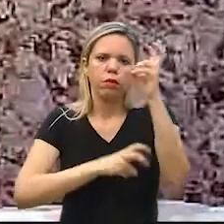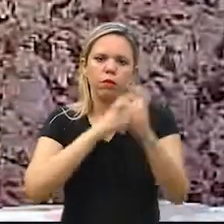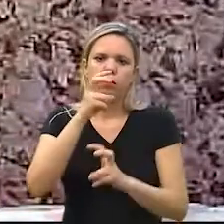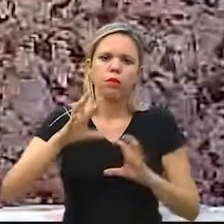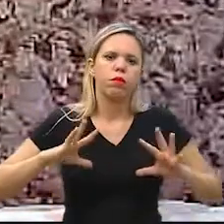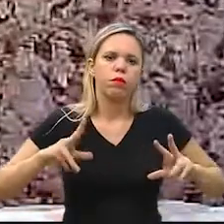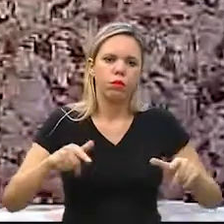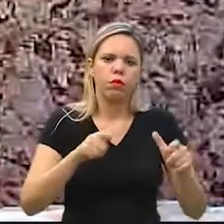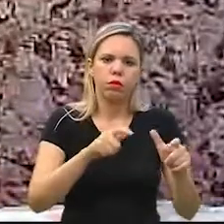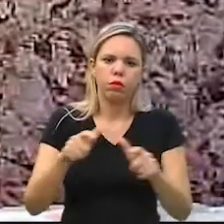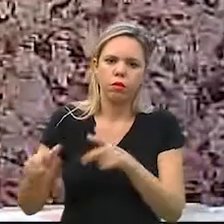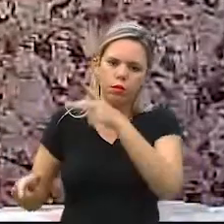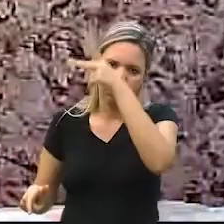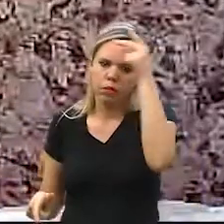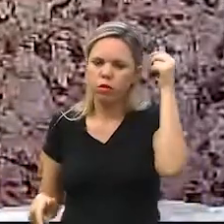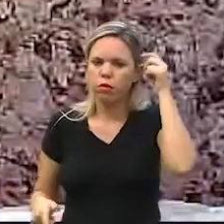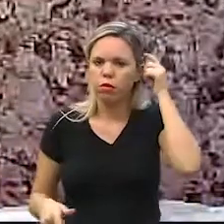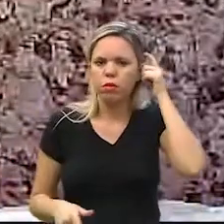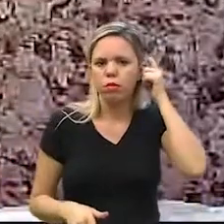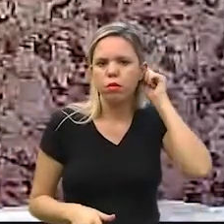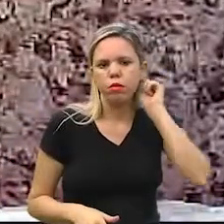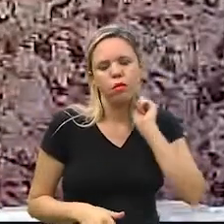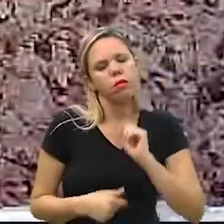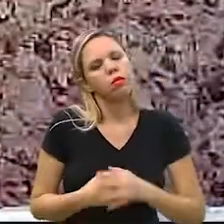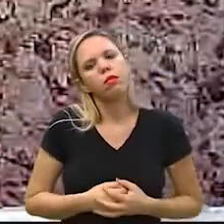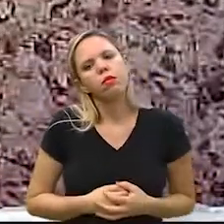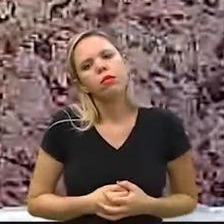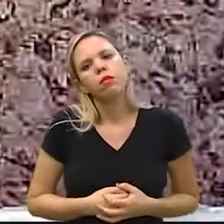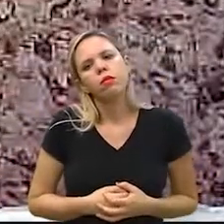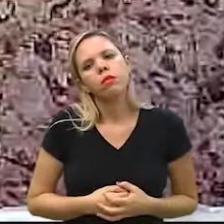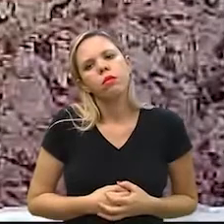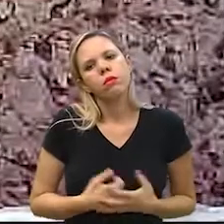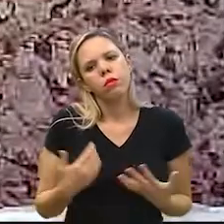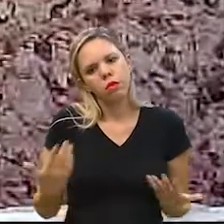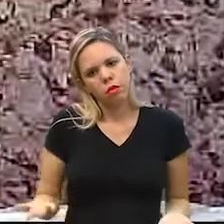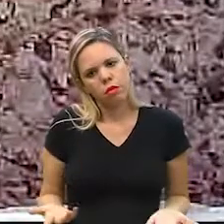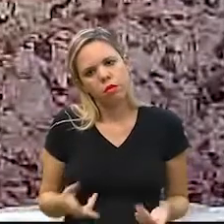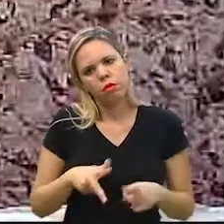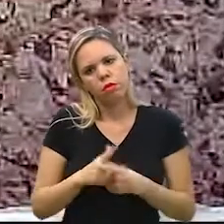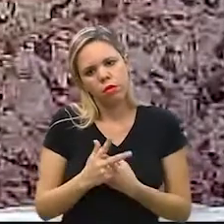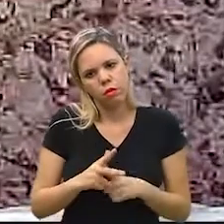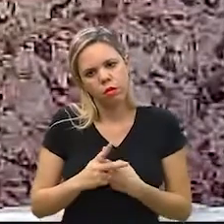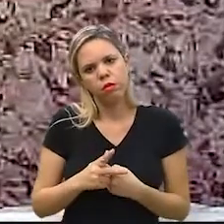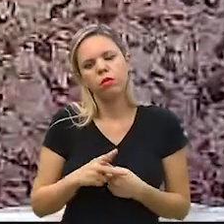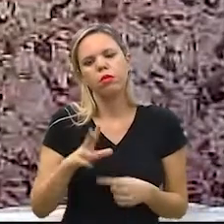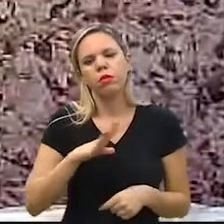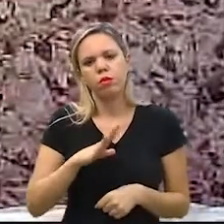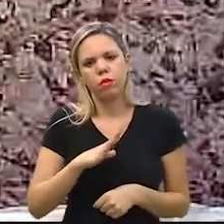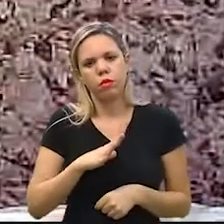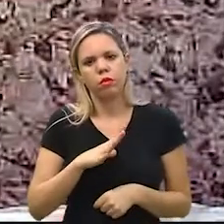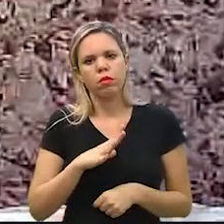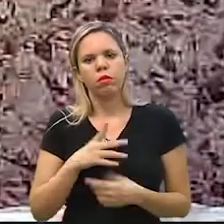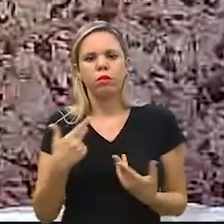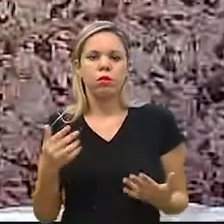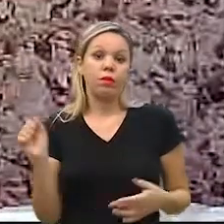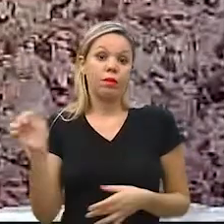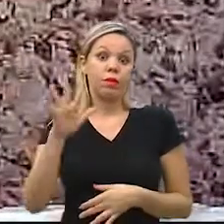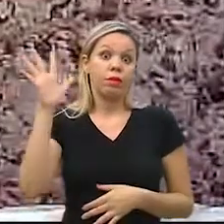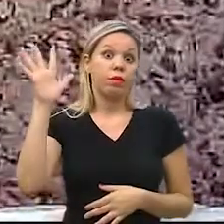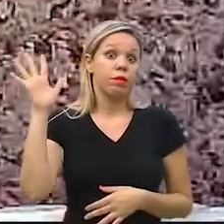de todas as áreas públicas, né? Então, essa manutenção da cidade é uma coisa que é muito